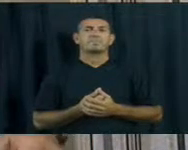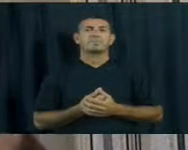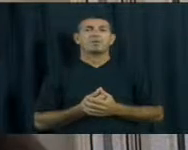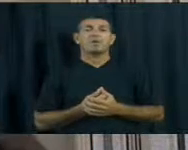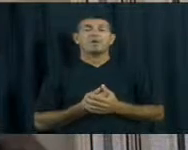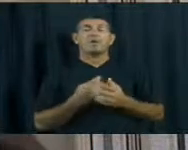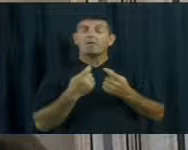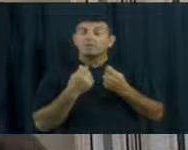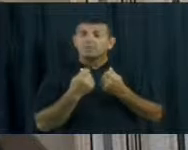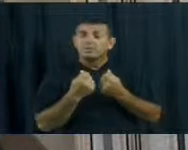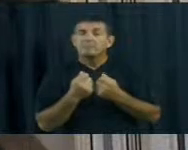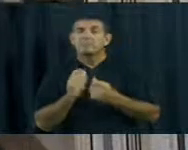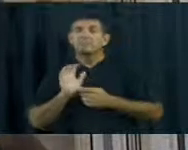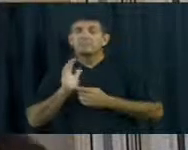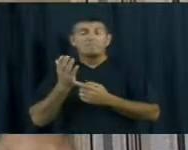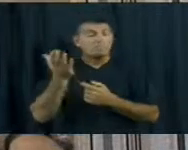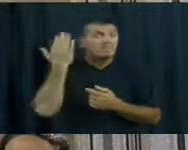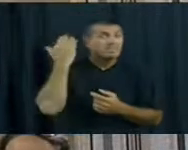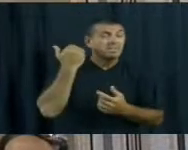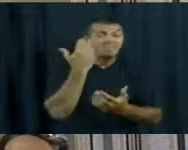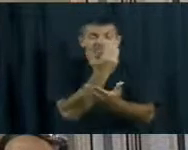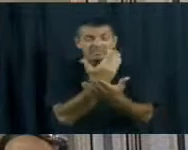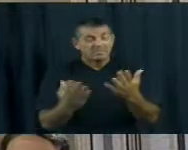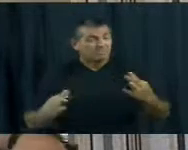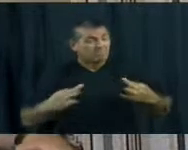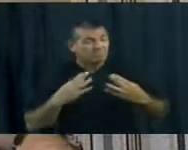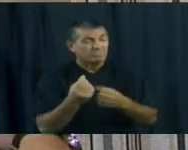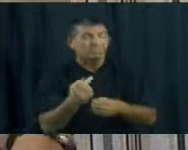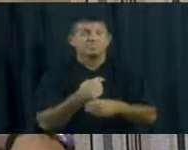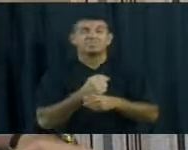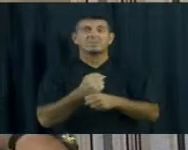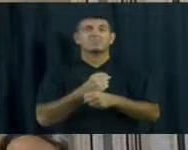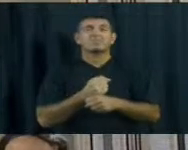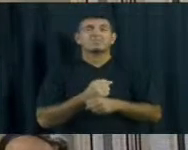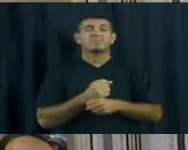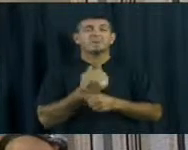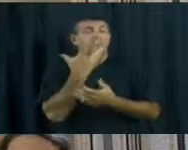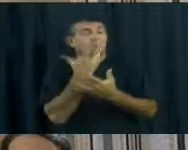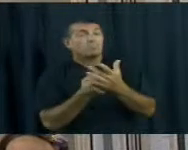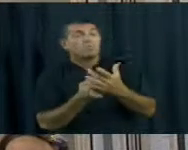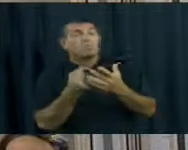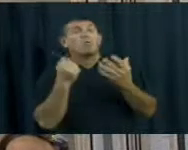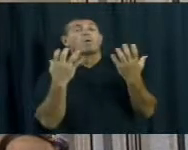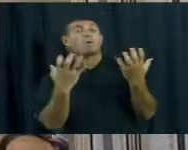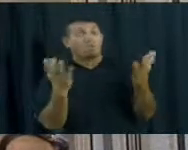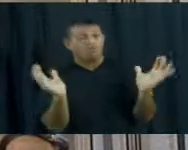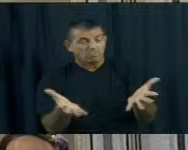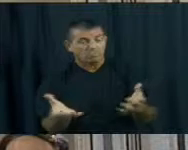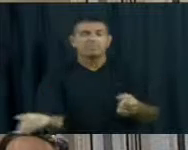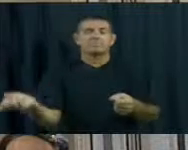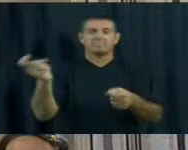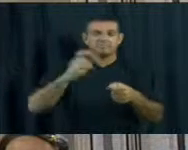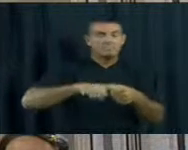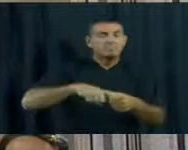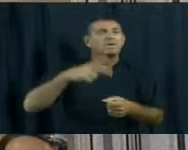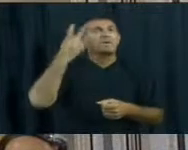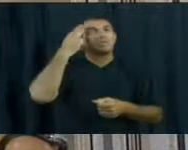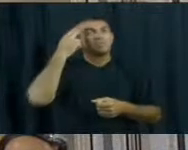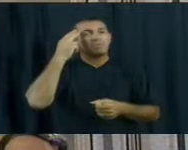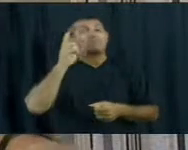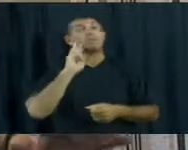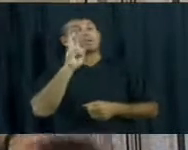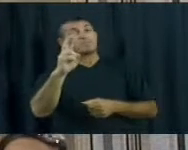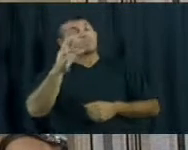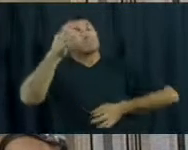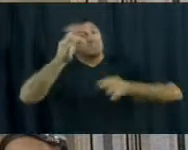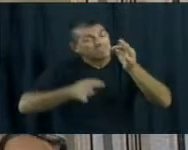que se perdeu ao longo dos anos aí, mas que as pessoas que estavam à frente vão responder na